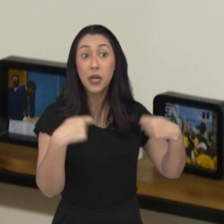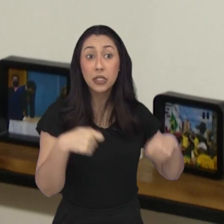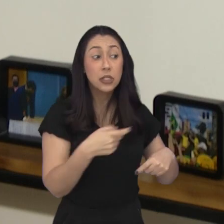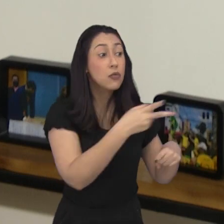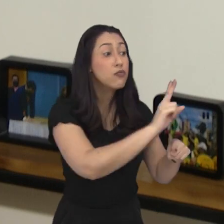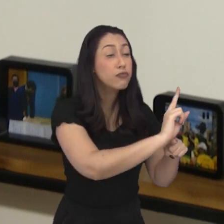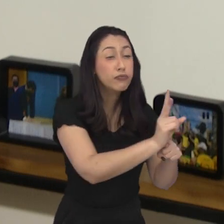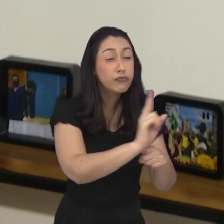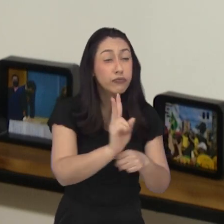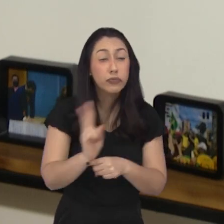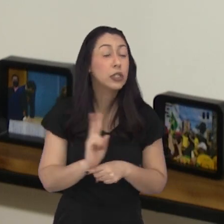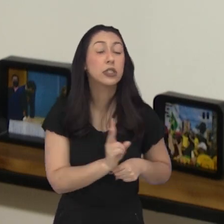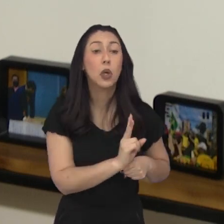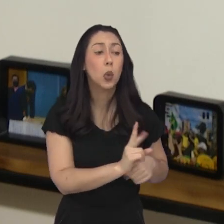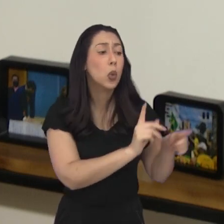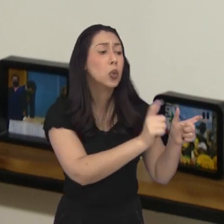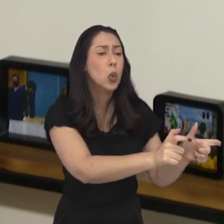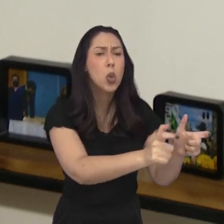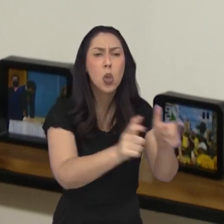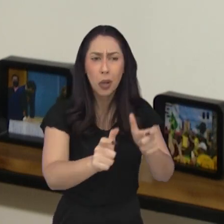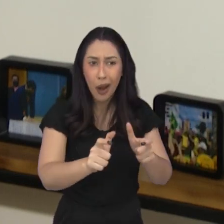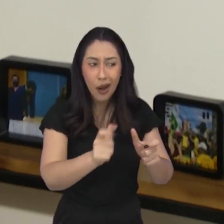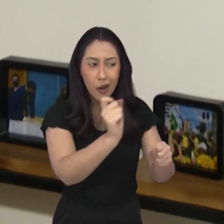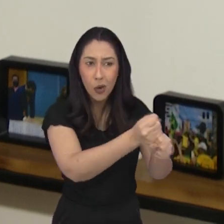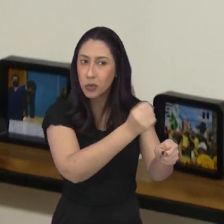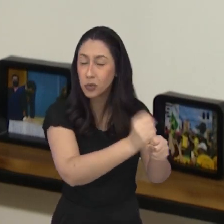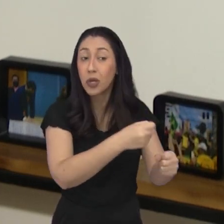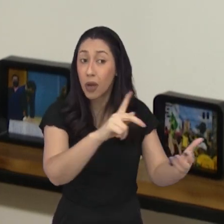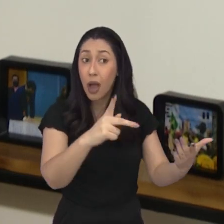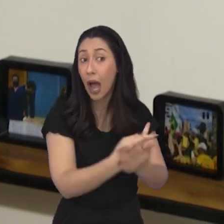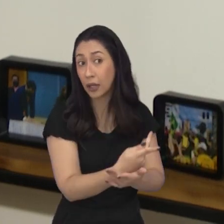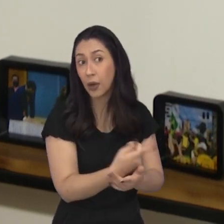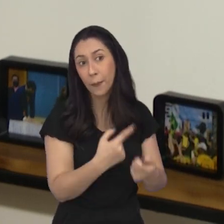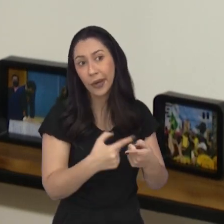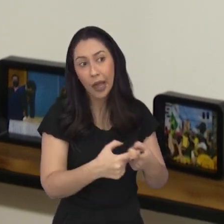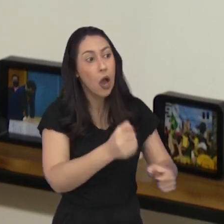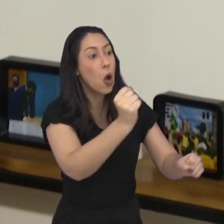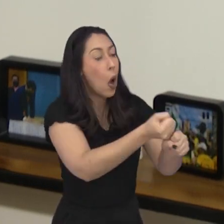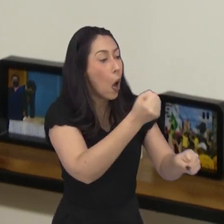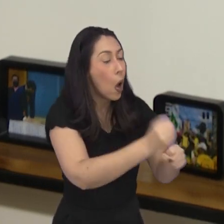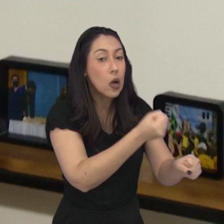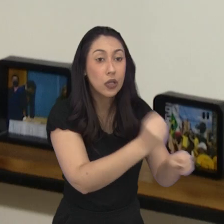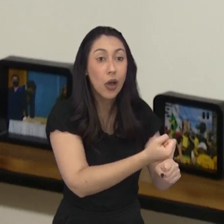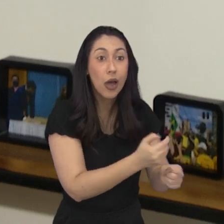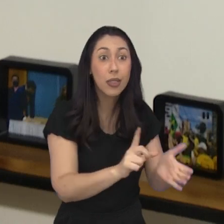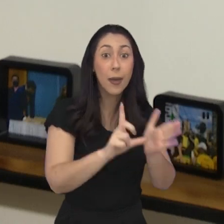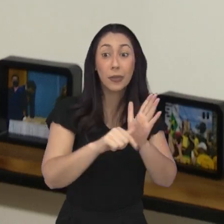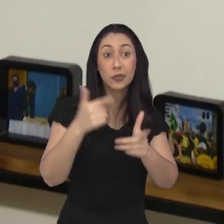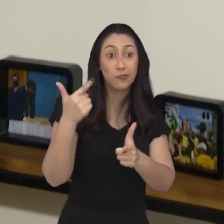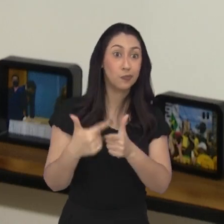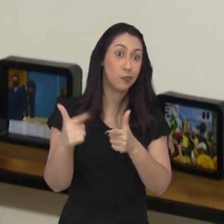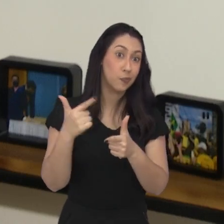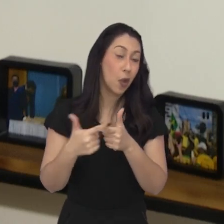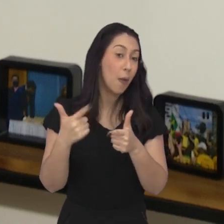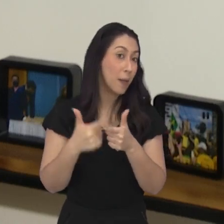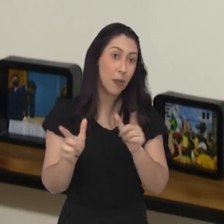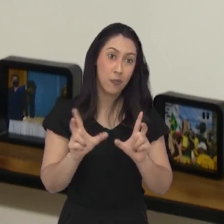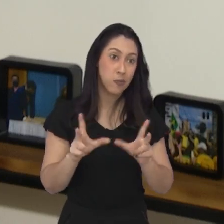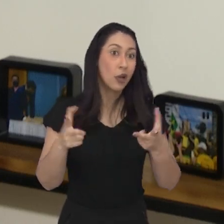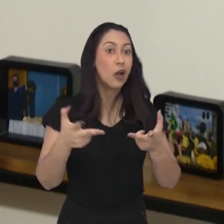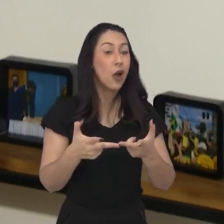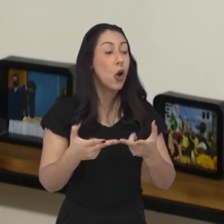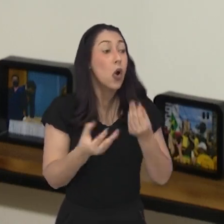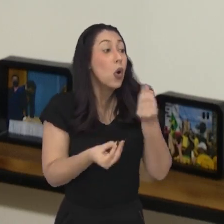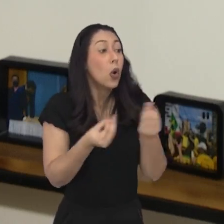na construção e no adensamento de loteamentos irregulares que acabam acontecendo e depois ficam esse ônus para o poder